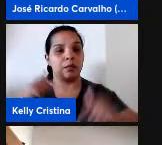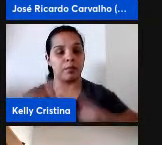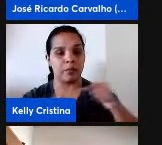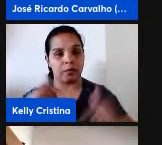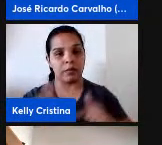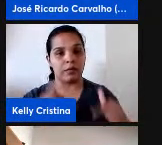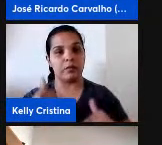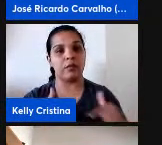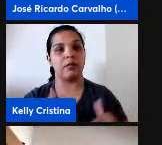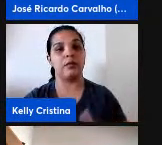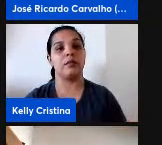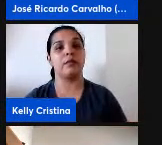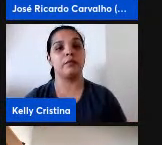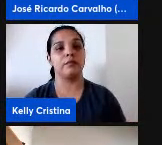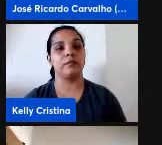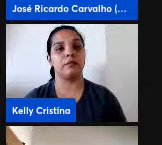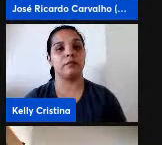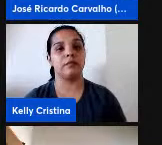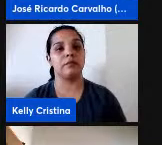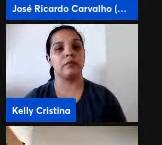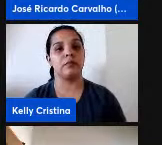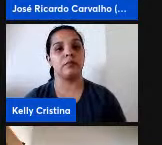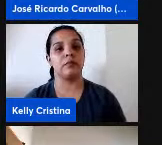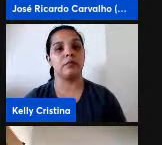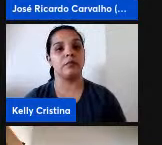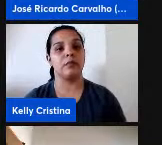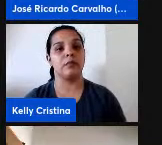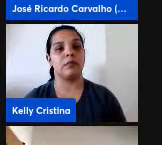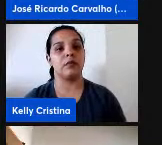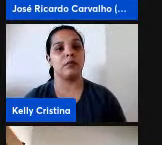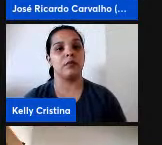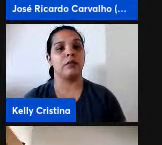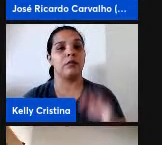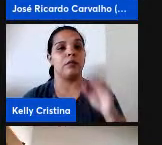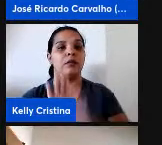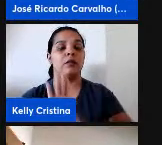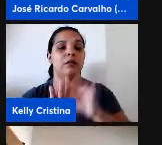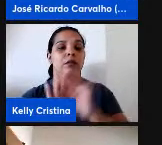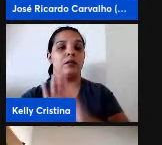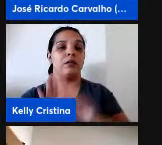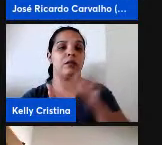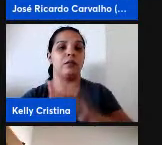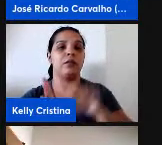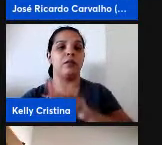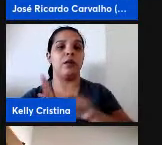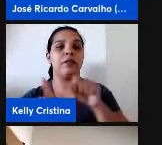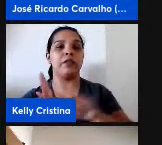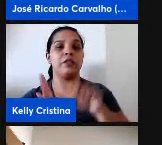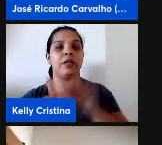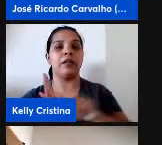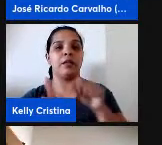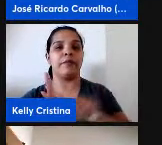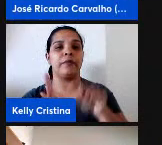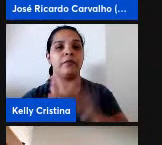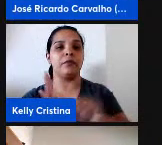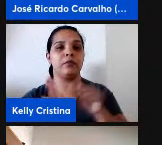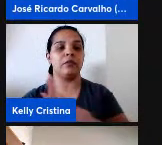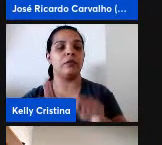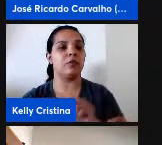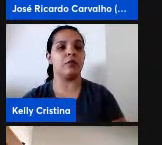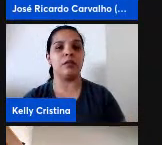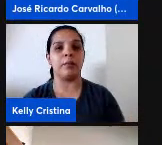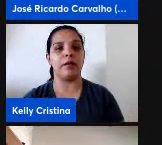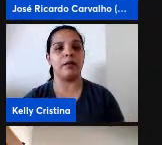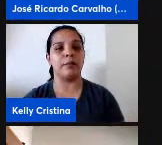pular porque... O trabalho de reescrita envolve algumas atividades, como reorganização, acréscimo, substituição